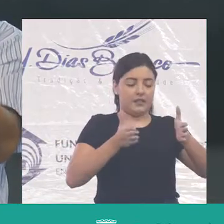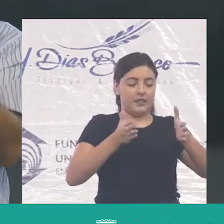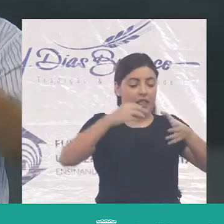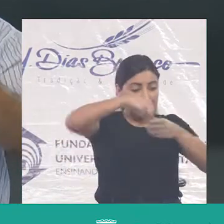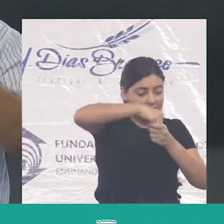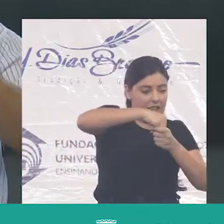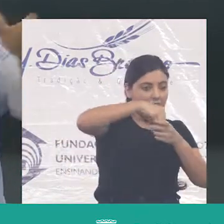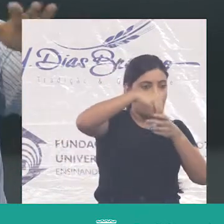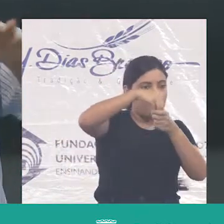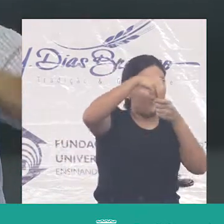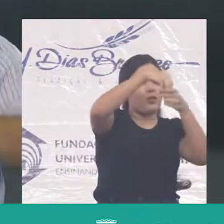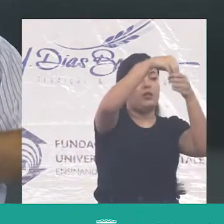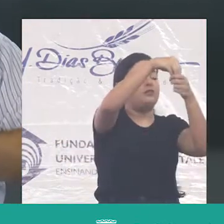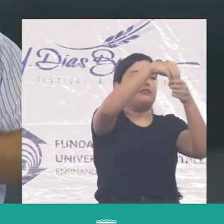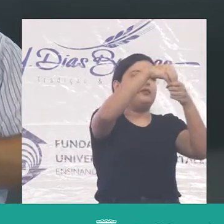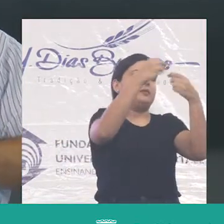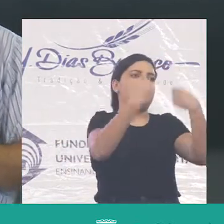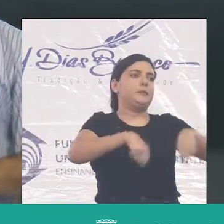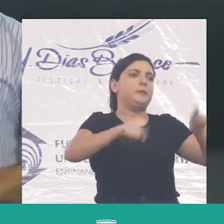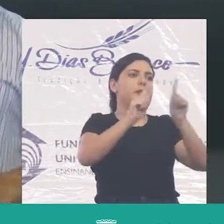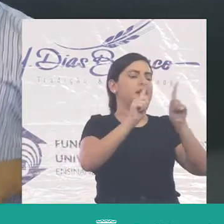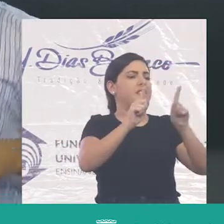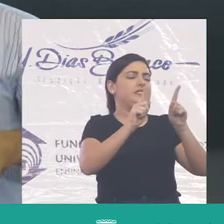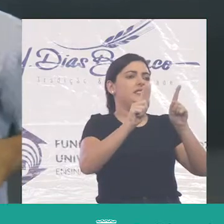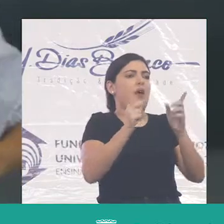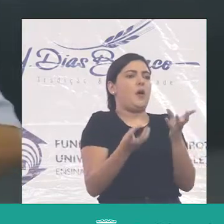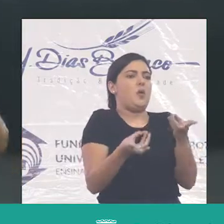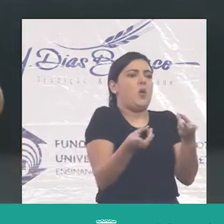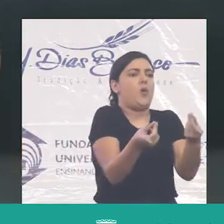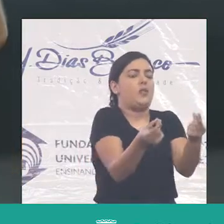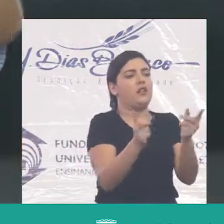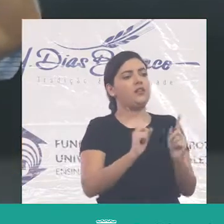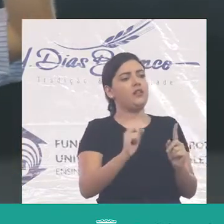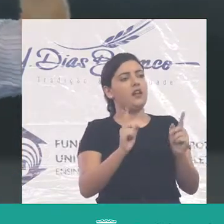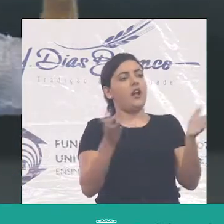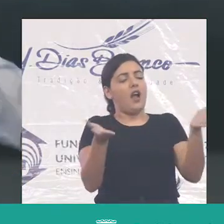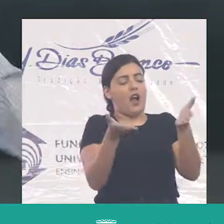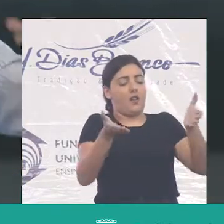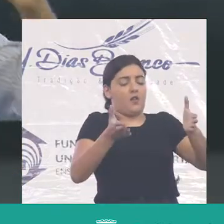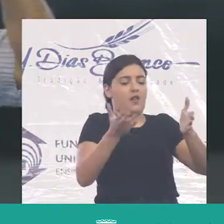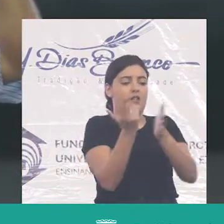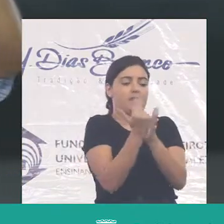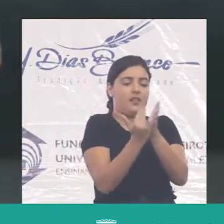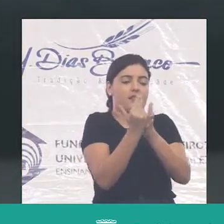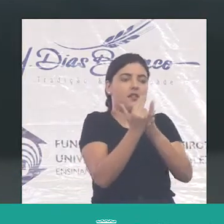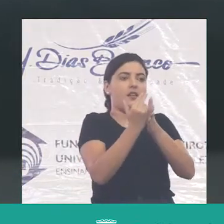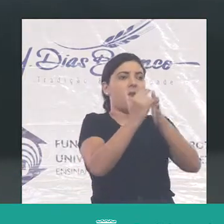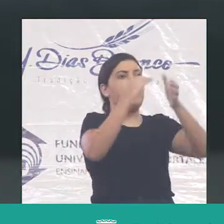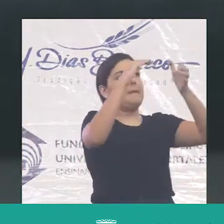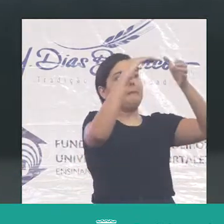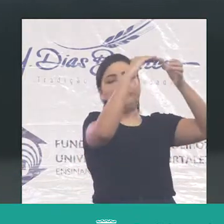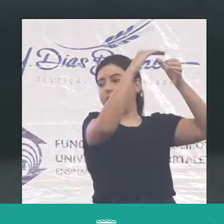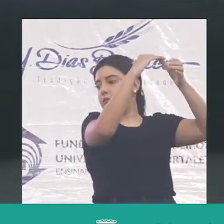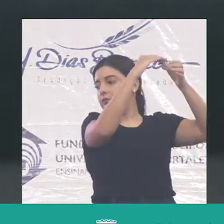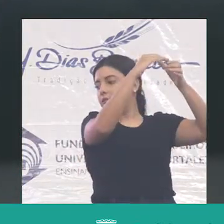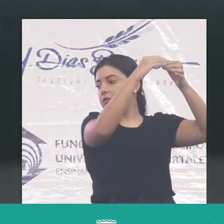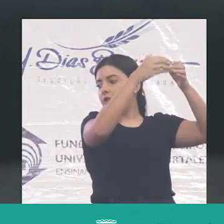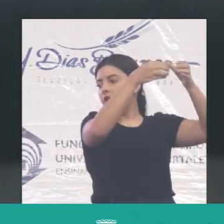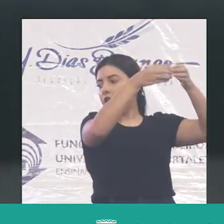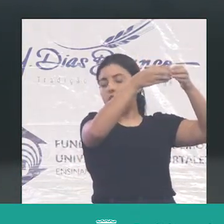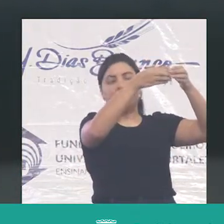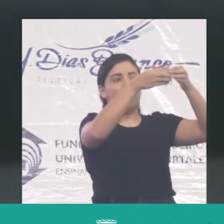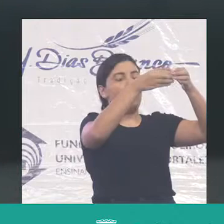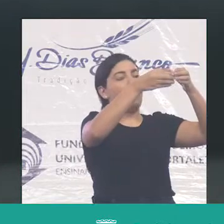internas, elas são desprezadas por mim. Aí eu vou começar lá no topo da figura, ó. Lá em cima eu tenho um cubo, não